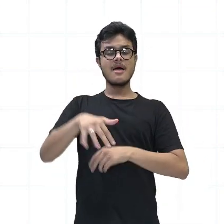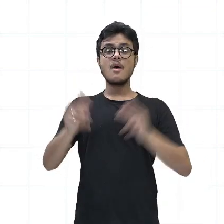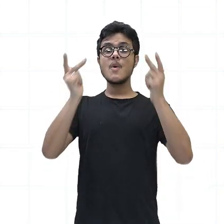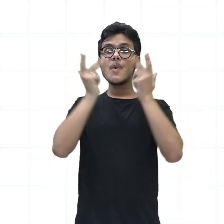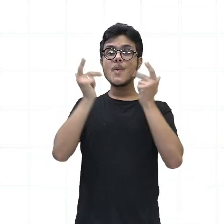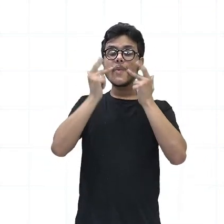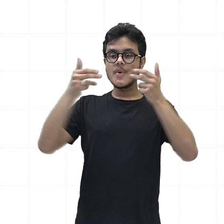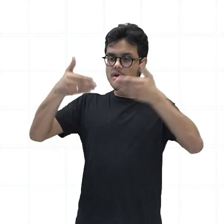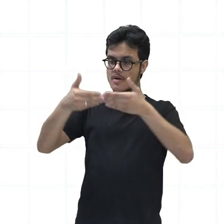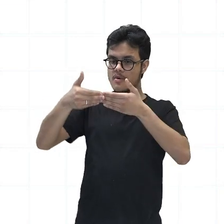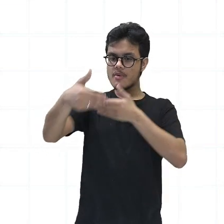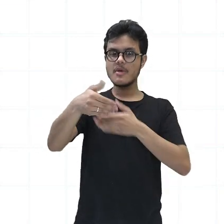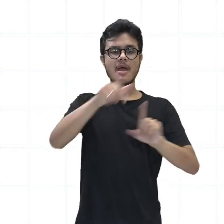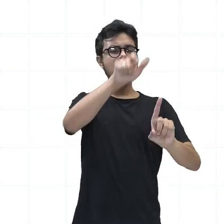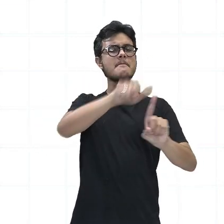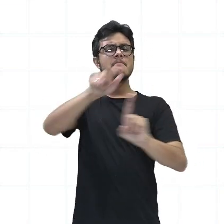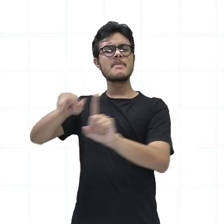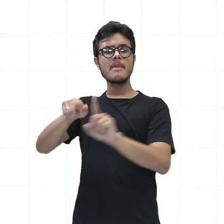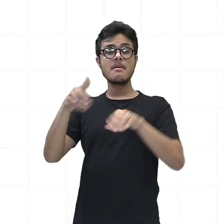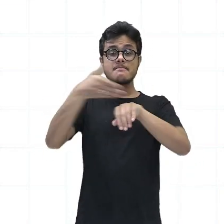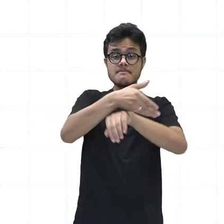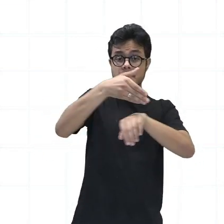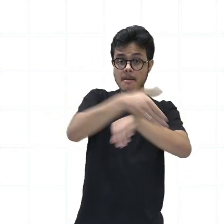a introdução dos personagens